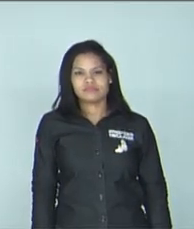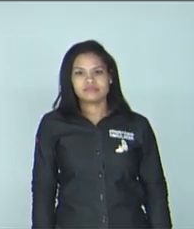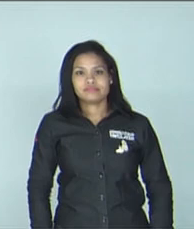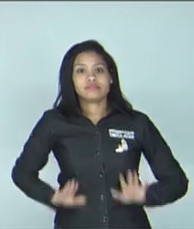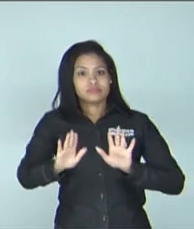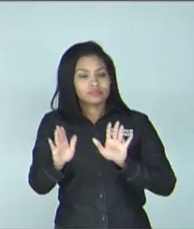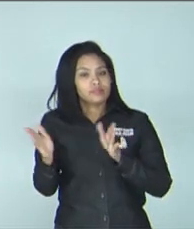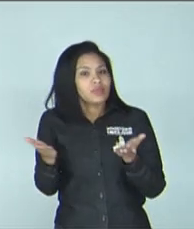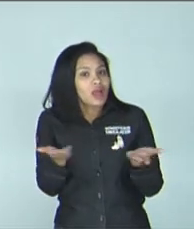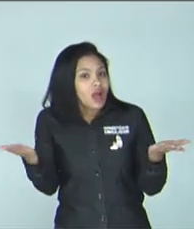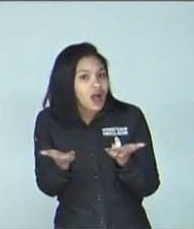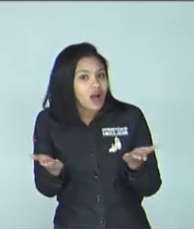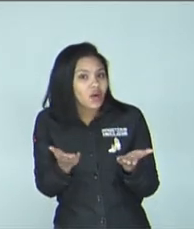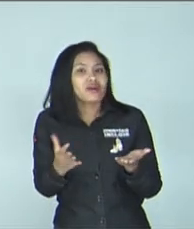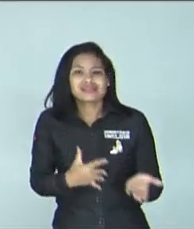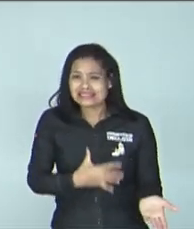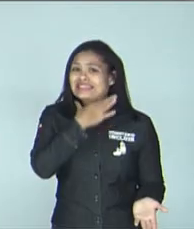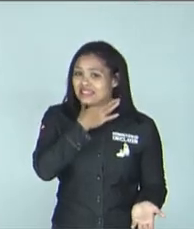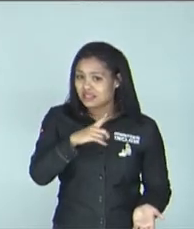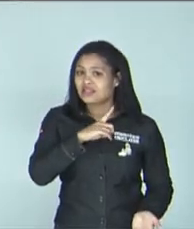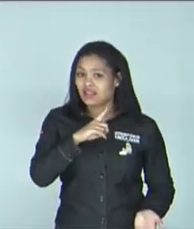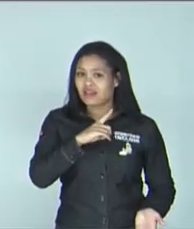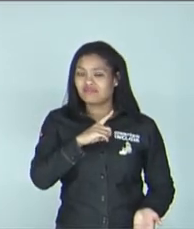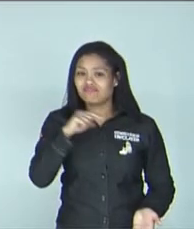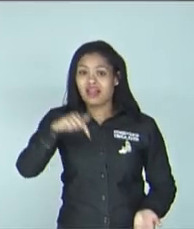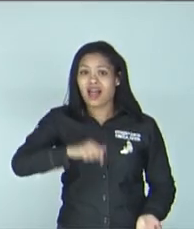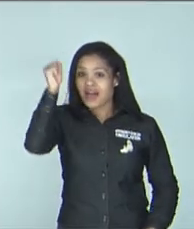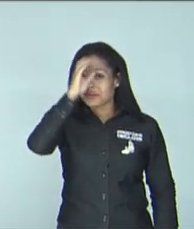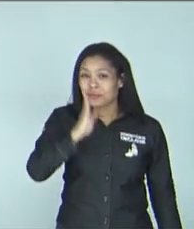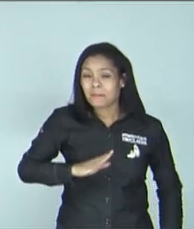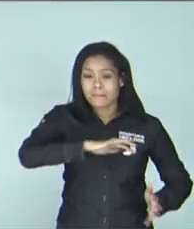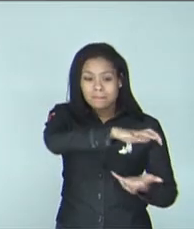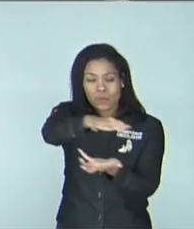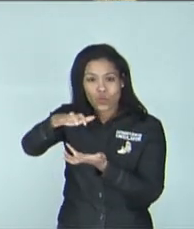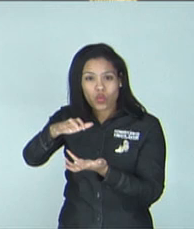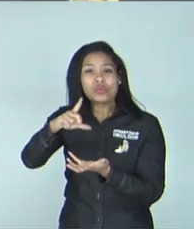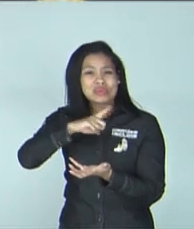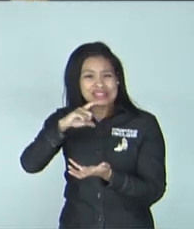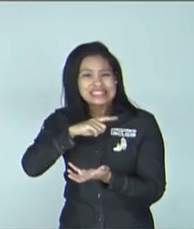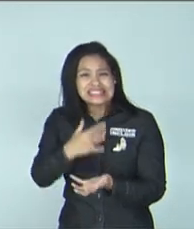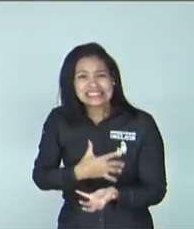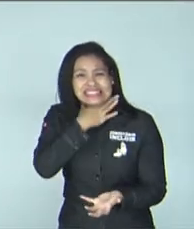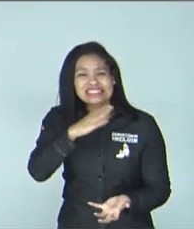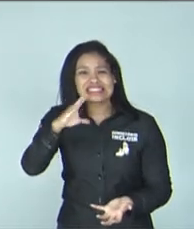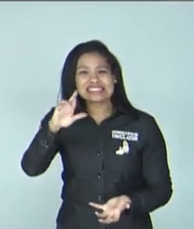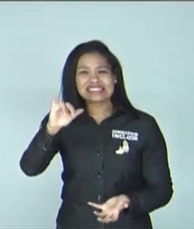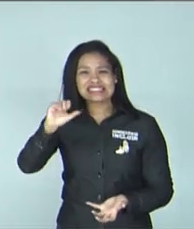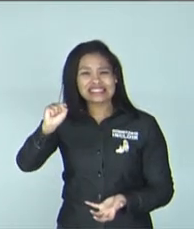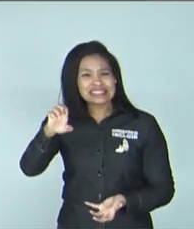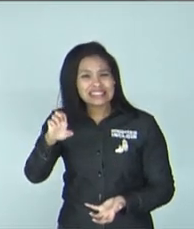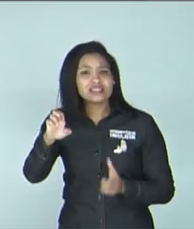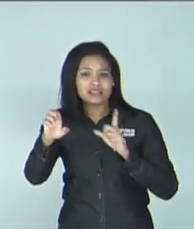uma crise aqui sim ou não temos hoje aqui no brasil no mundo nós temos uma crise da pandemia temos ou não